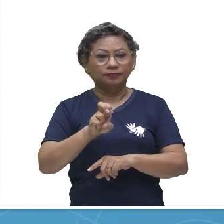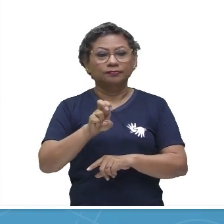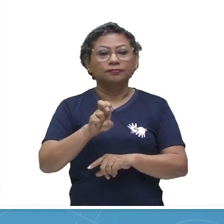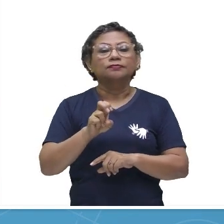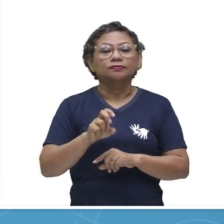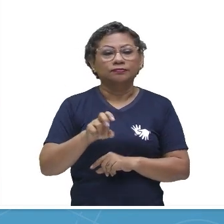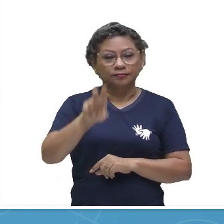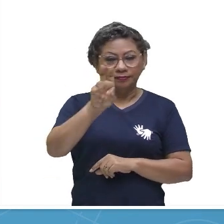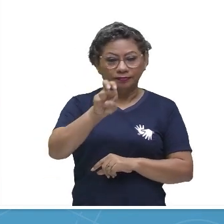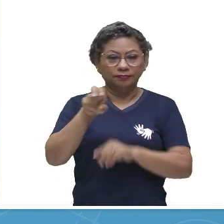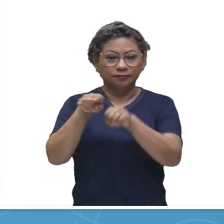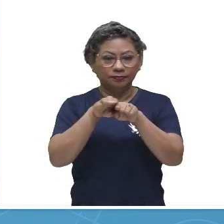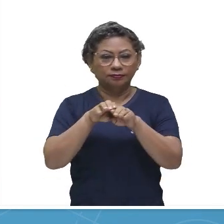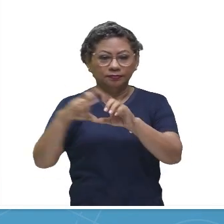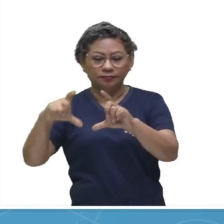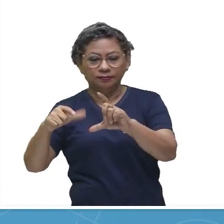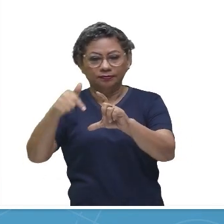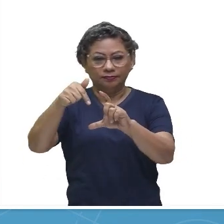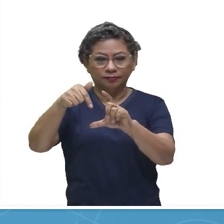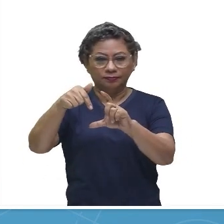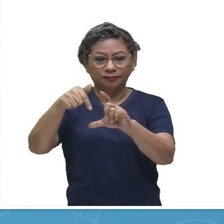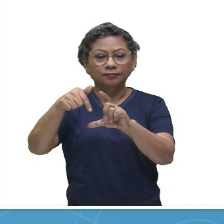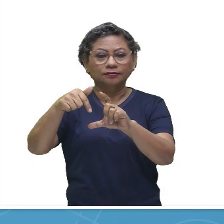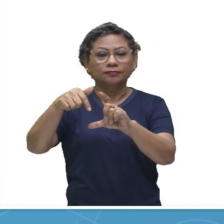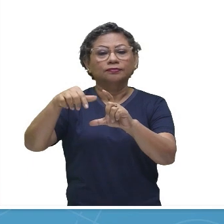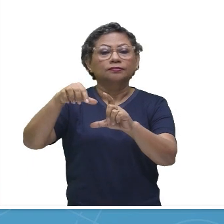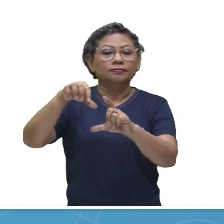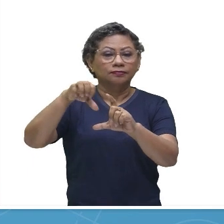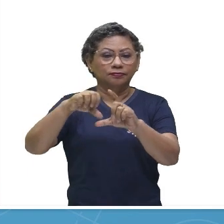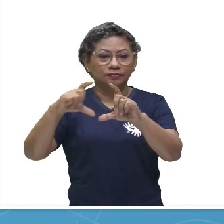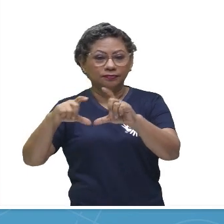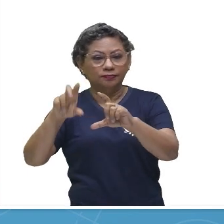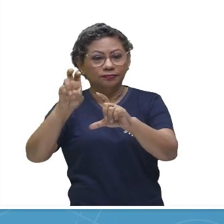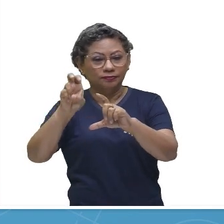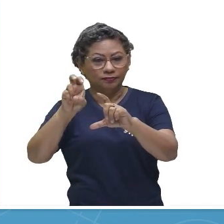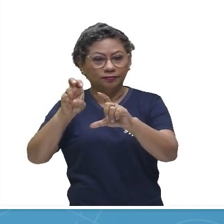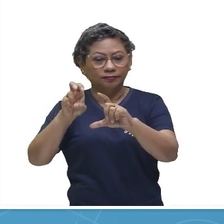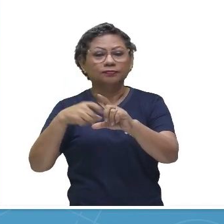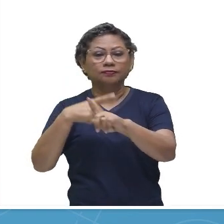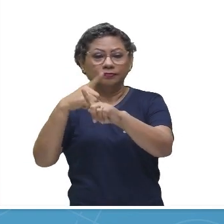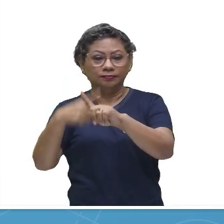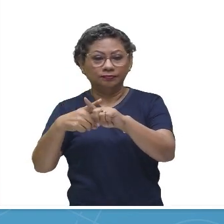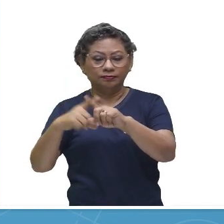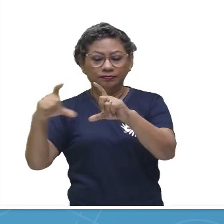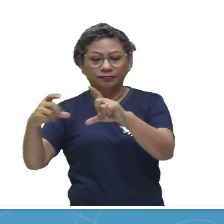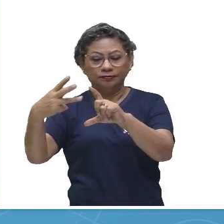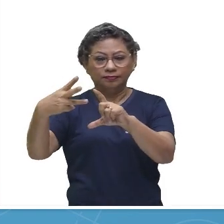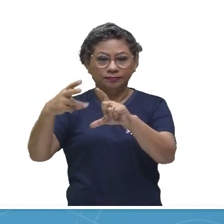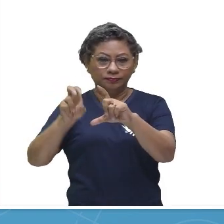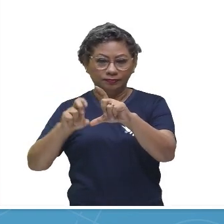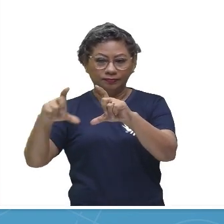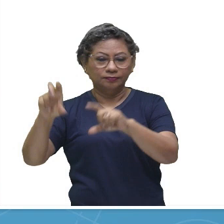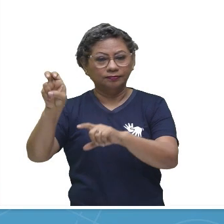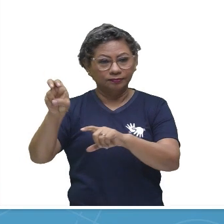a operação será elevado à potência de cada. A gente está admitindo aqui que o expoente, né, imaginário é igual a 1. Então, eu vou ter 7 nonos à quinta,